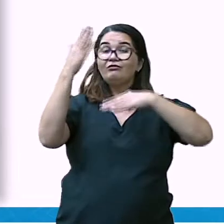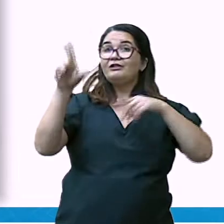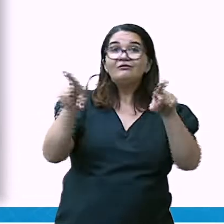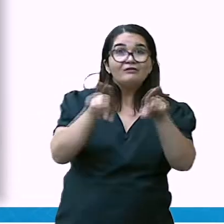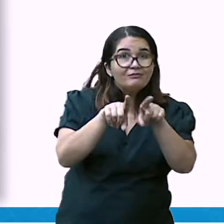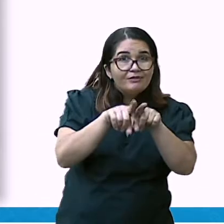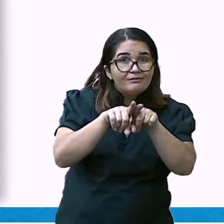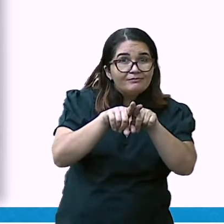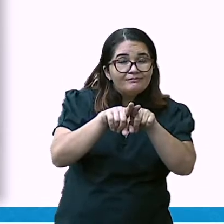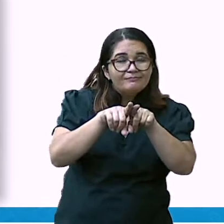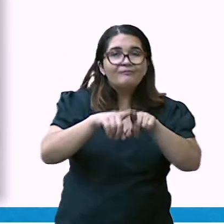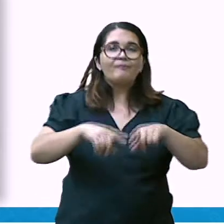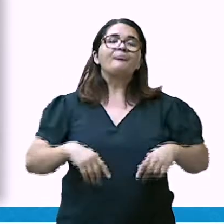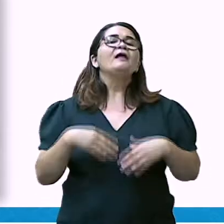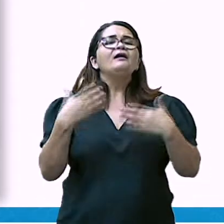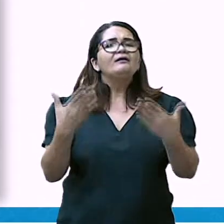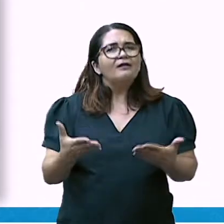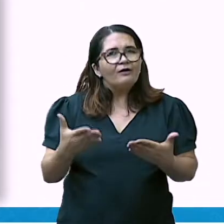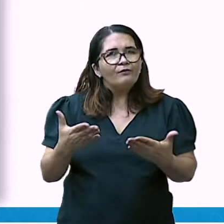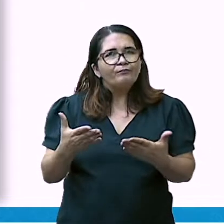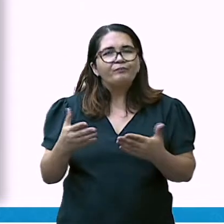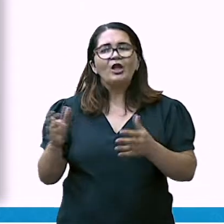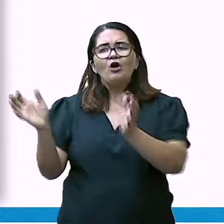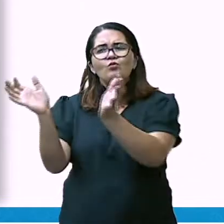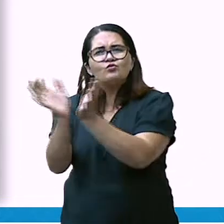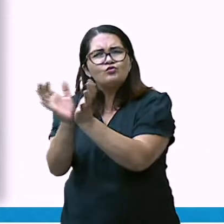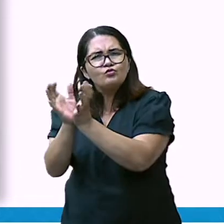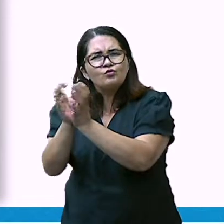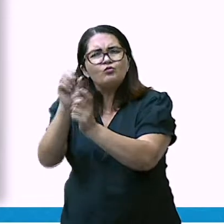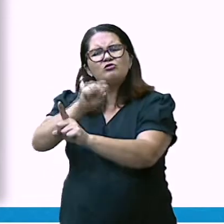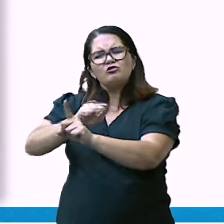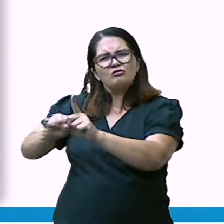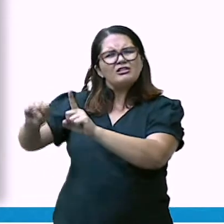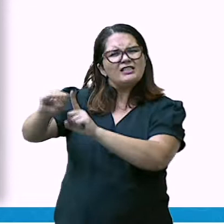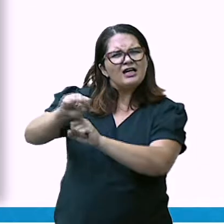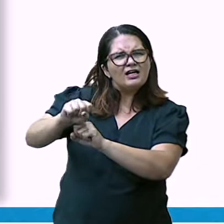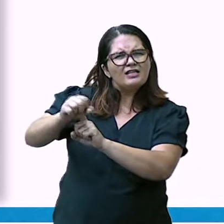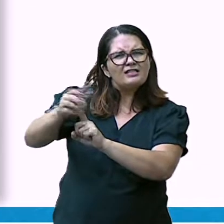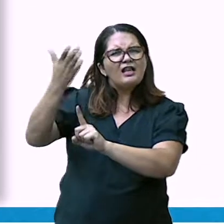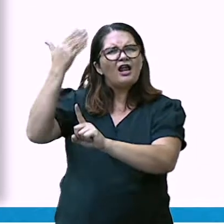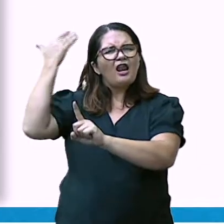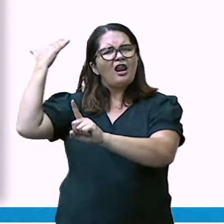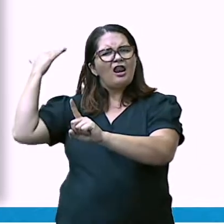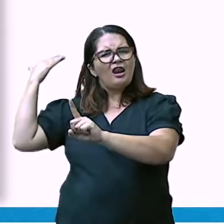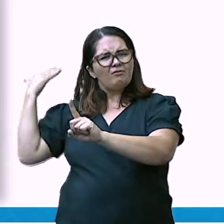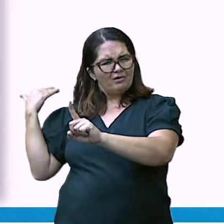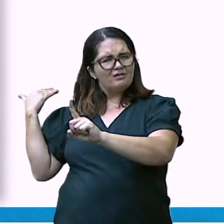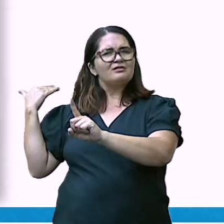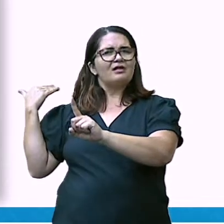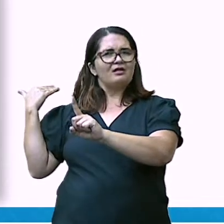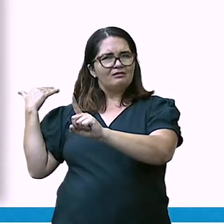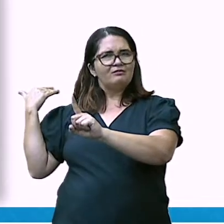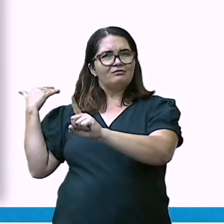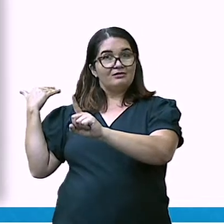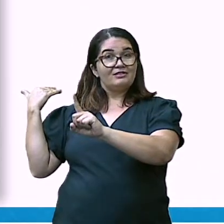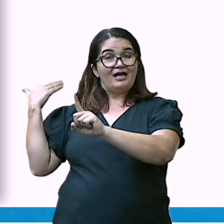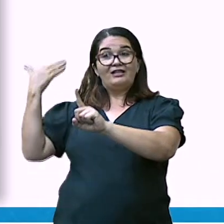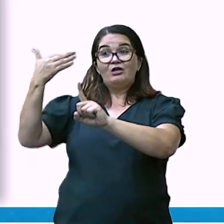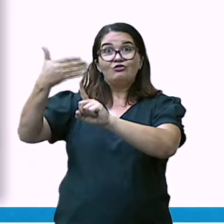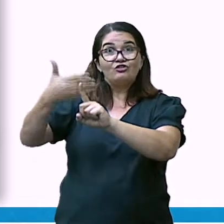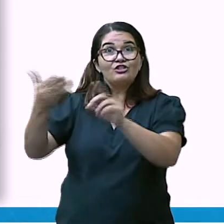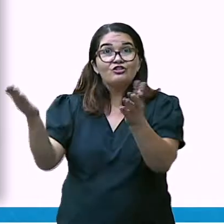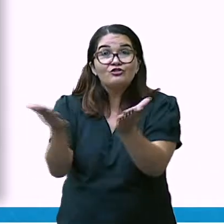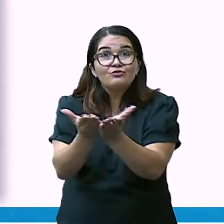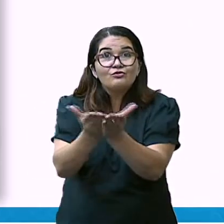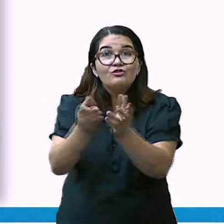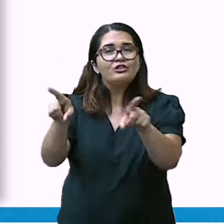mais antigos, os diferentes grupos sociais têm explorado os recursos que a